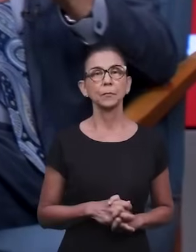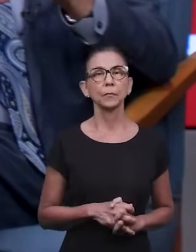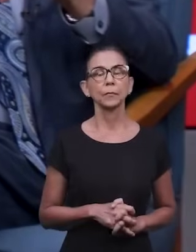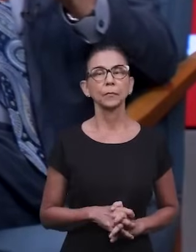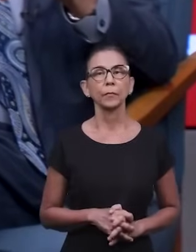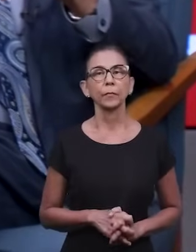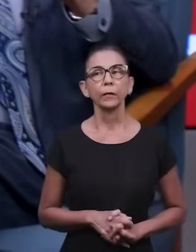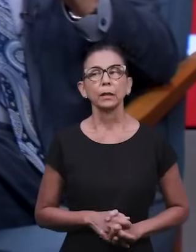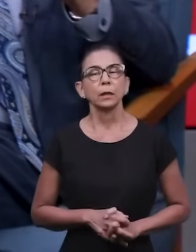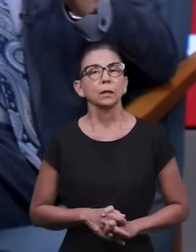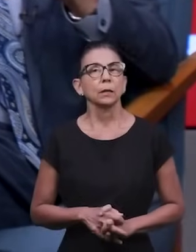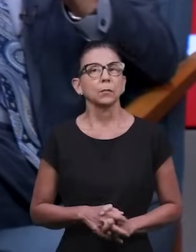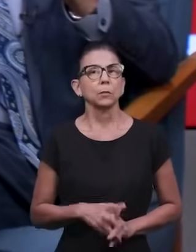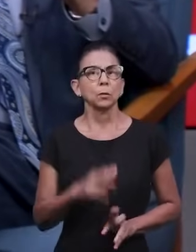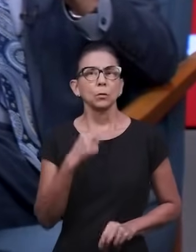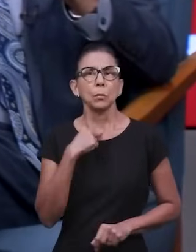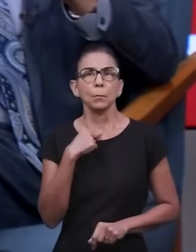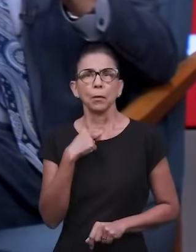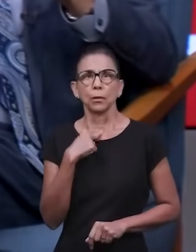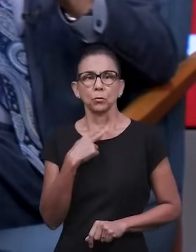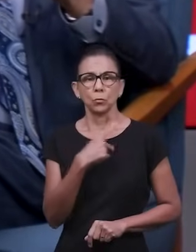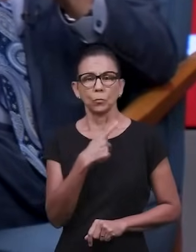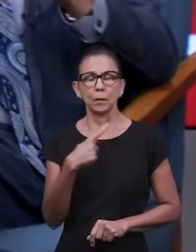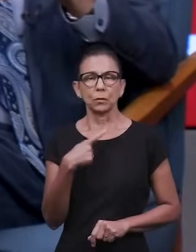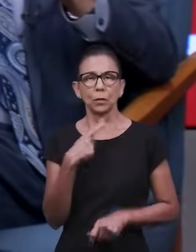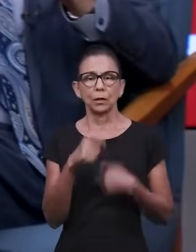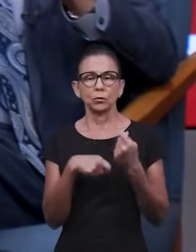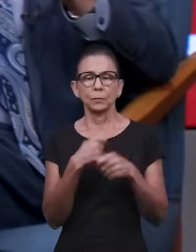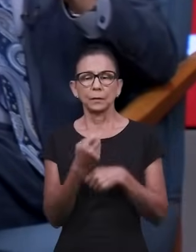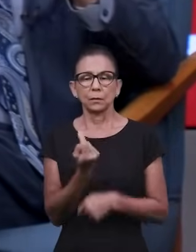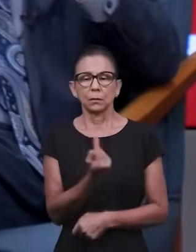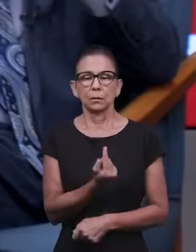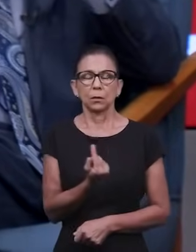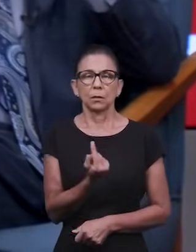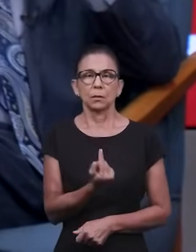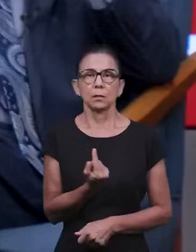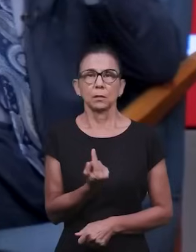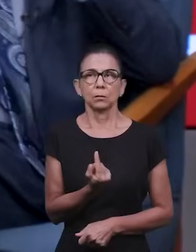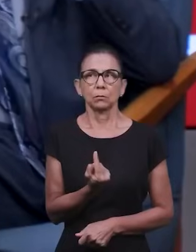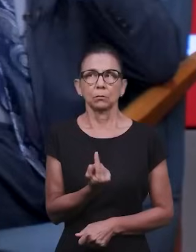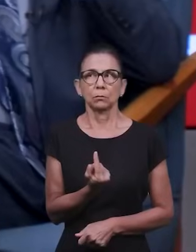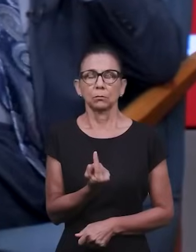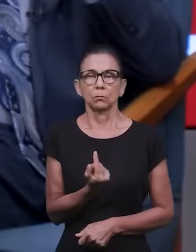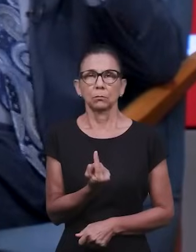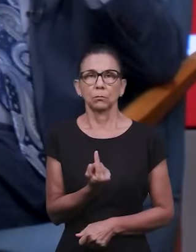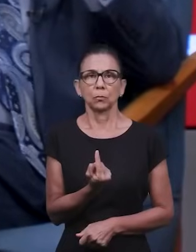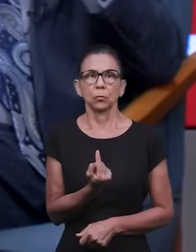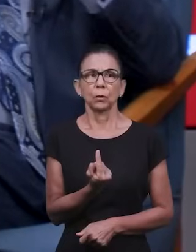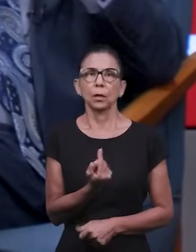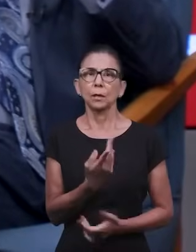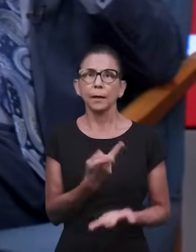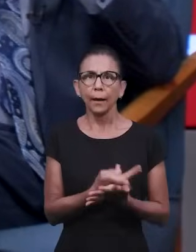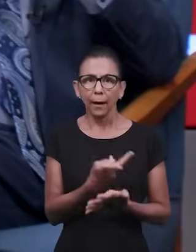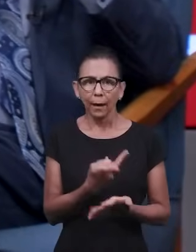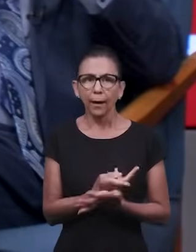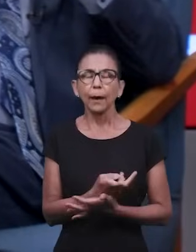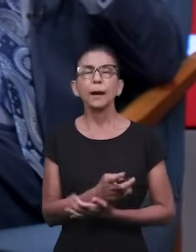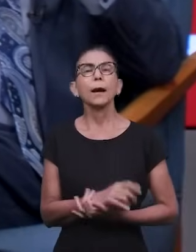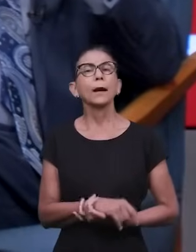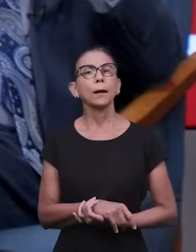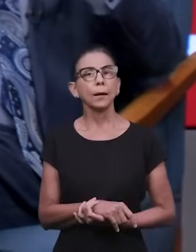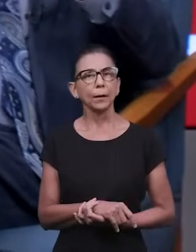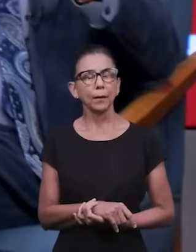o ministério isolado ele facilmente ele é induzido ao erro por que que ele é induzido ao